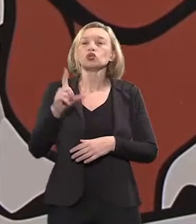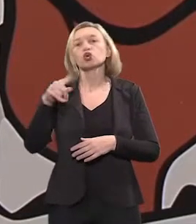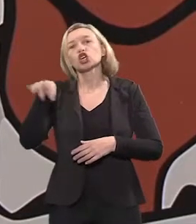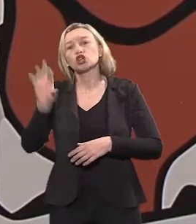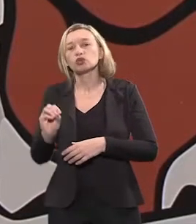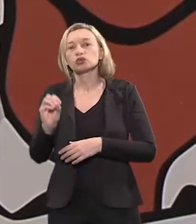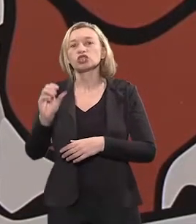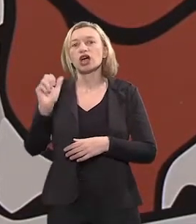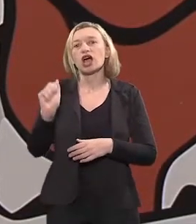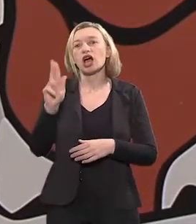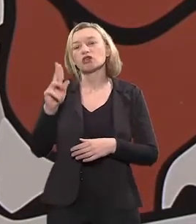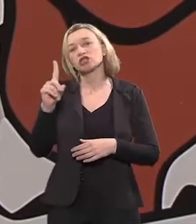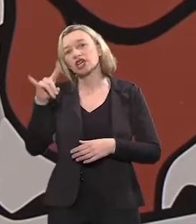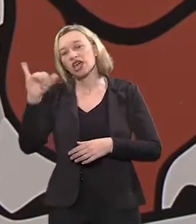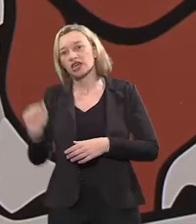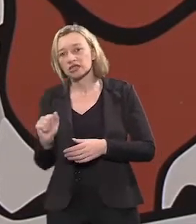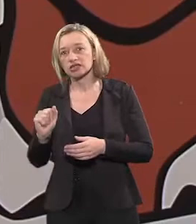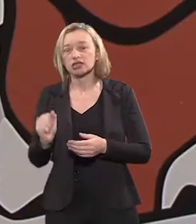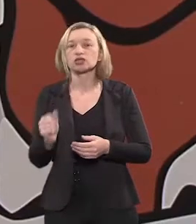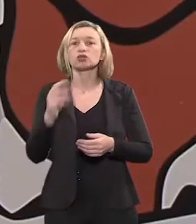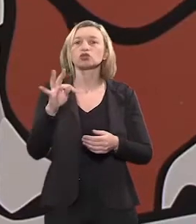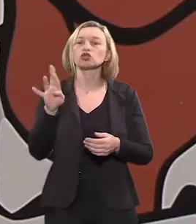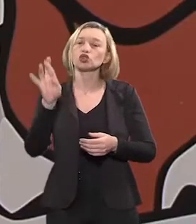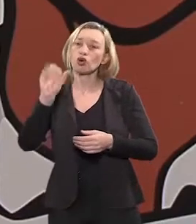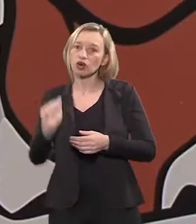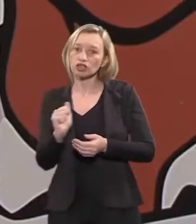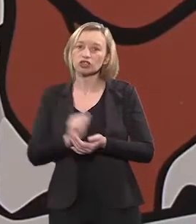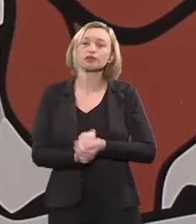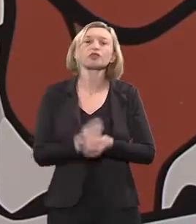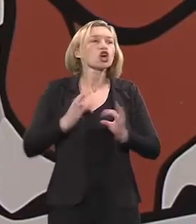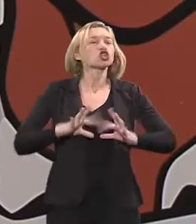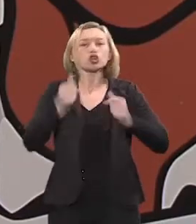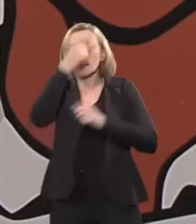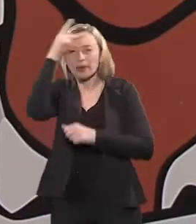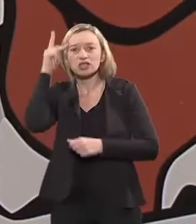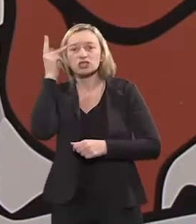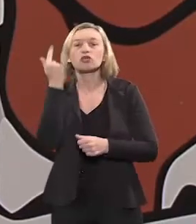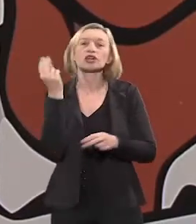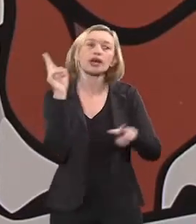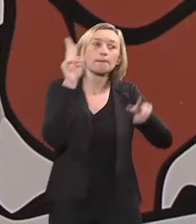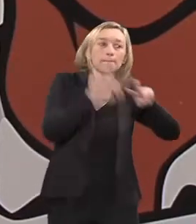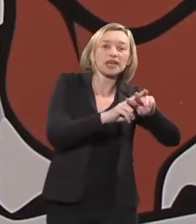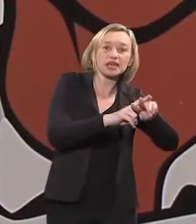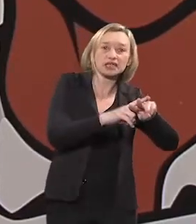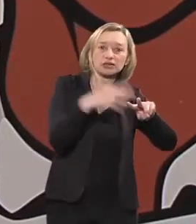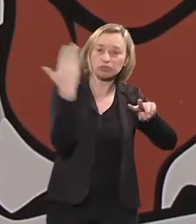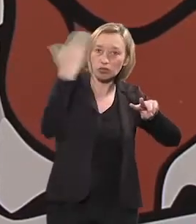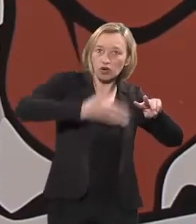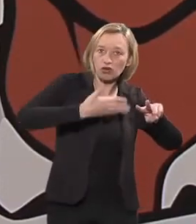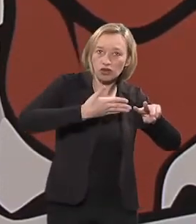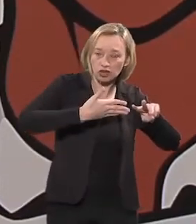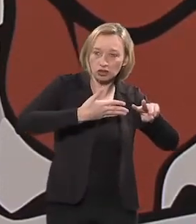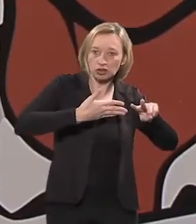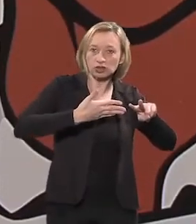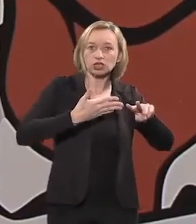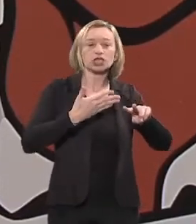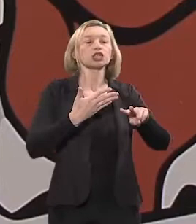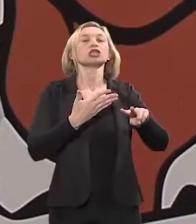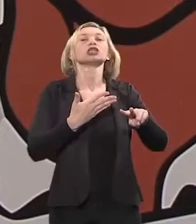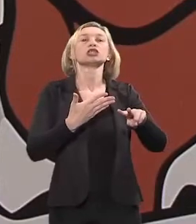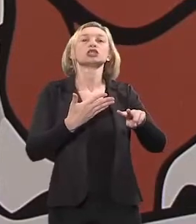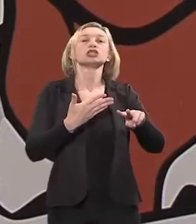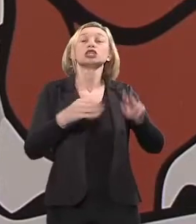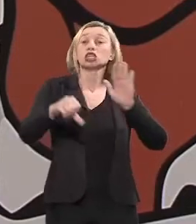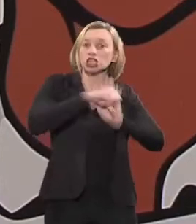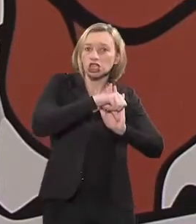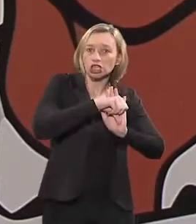da Defensoria, que é a porta de entrada do sistema prisional. Por quê? Toda pessoa que é presa em flagrante, cometendo um delito, que